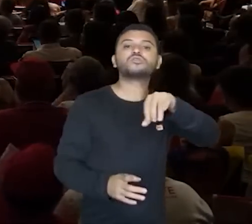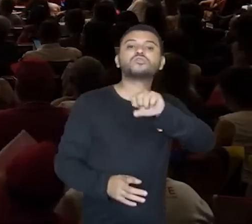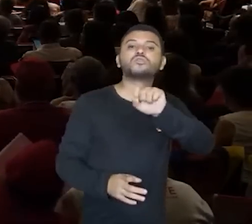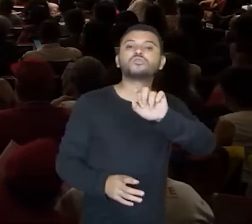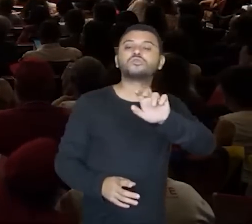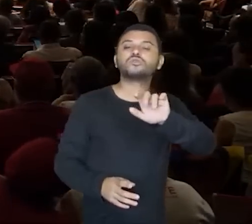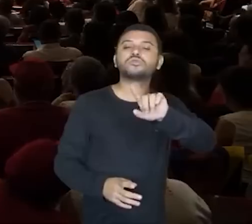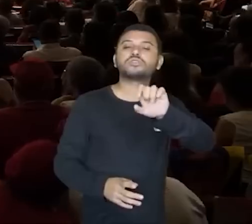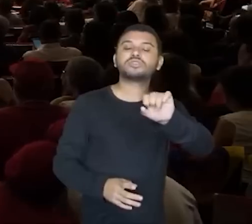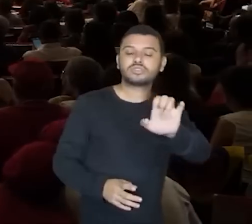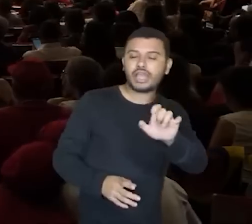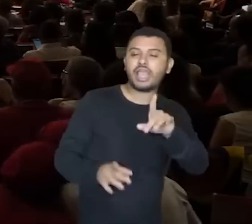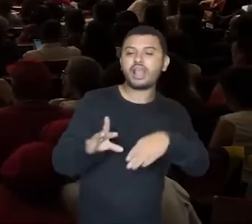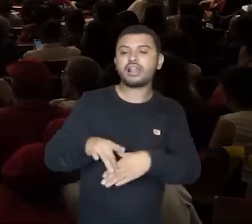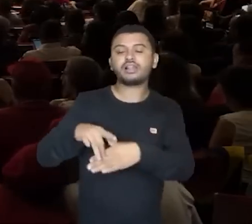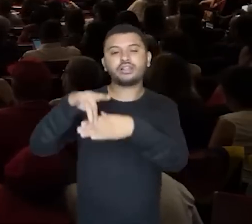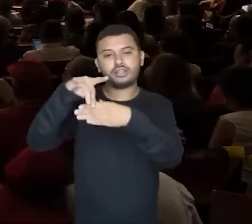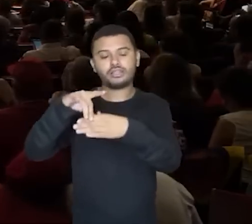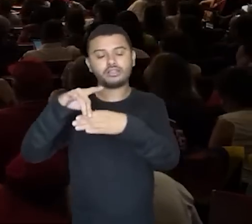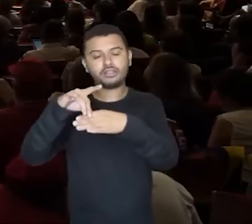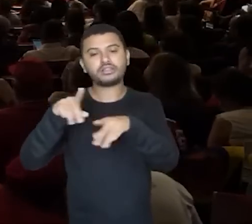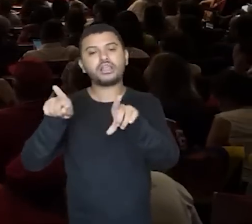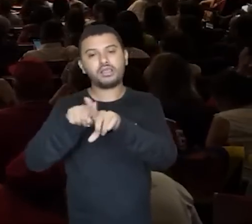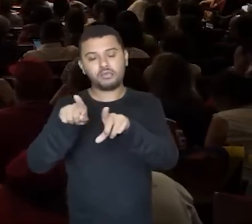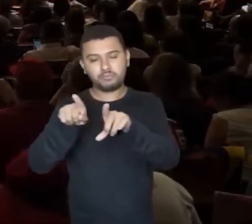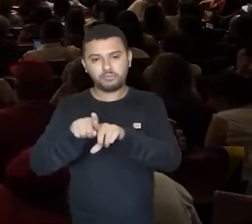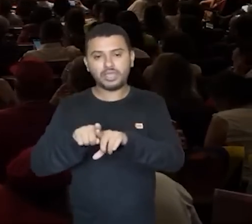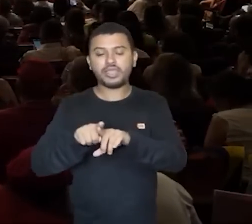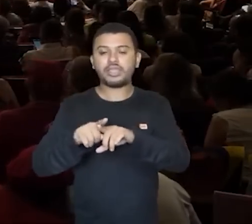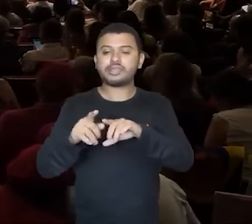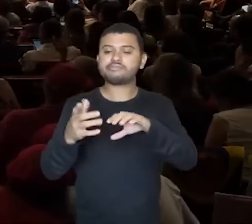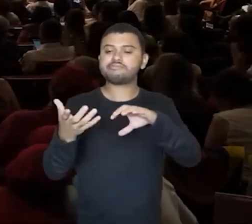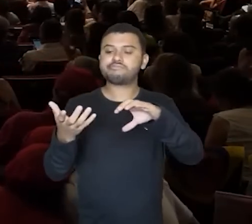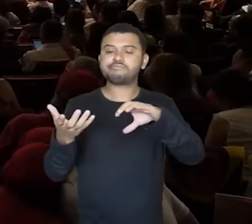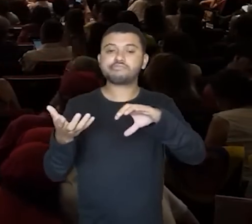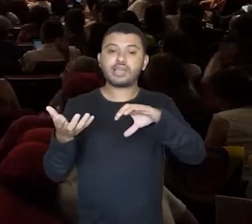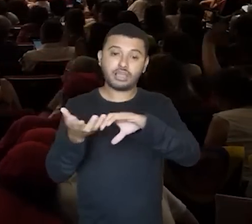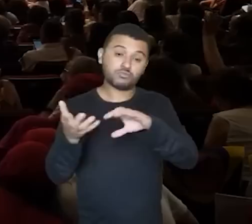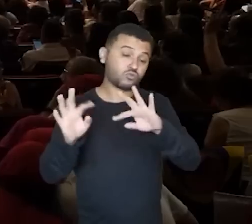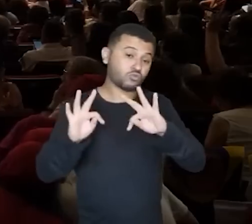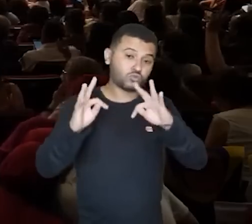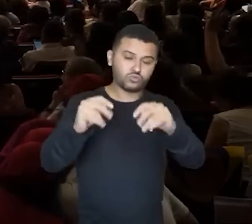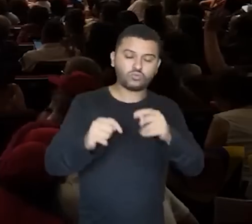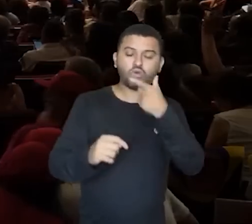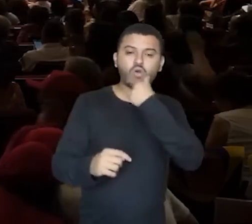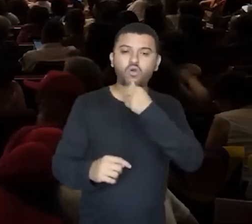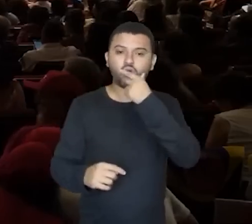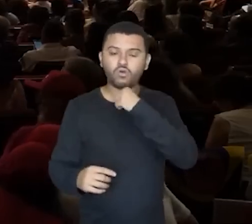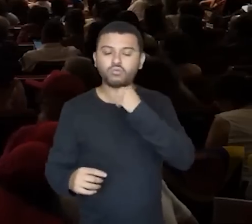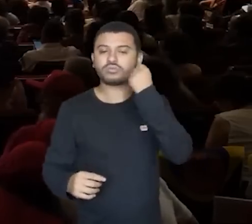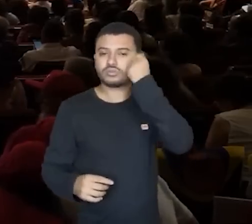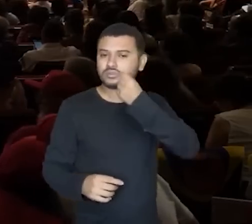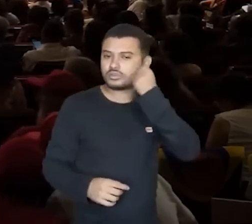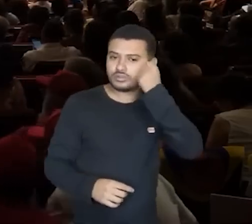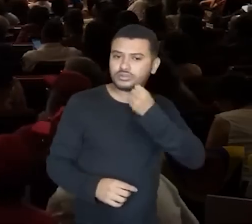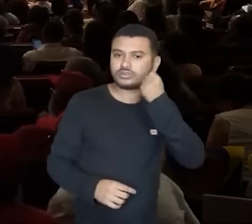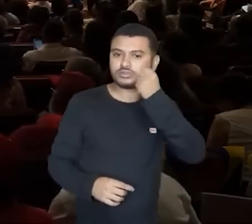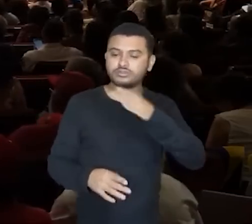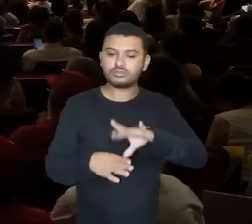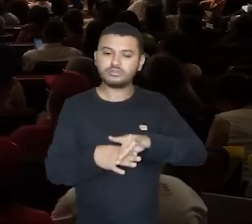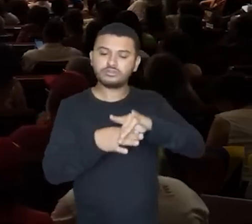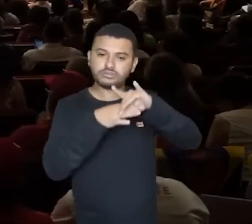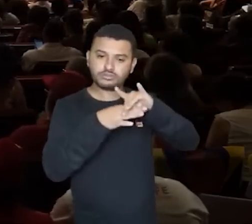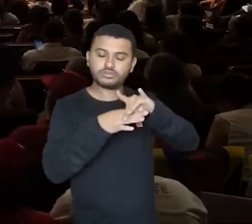do governo na Câmara dos Deputados, e do companheiro Jacques Wagner, nosso líder do governo no Senado